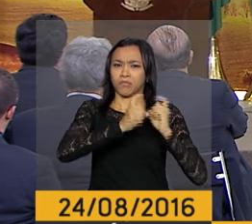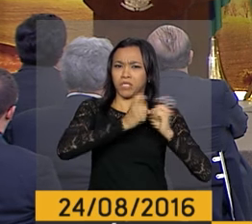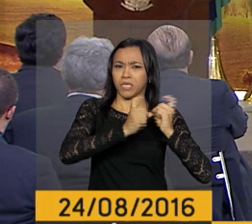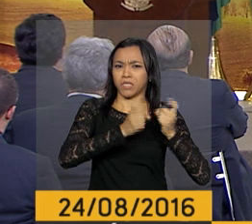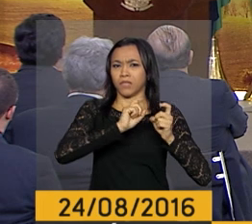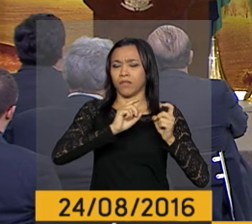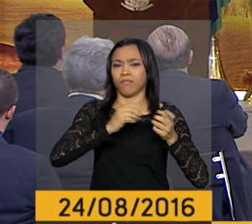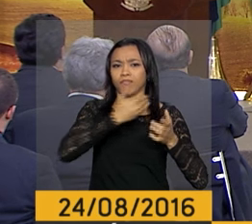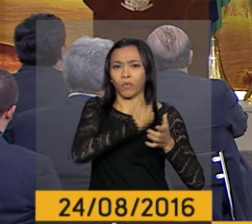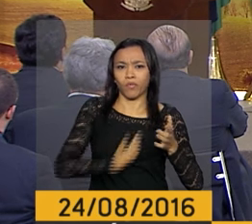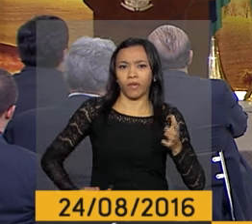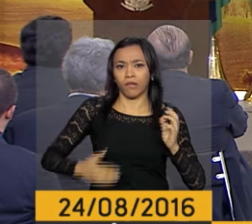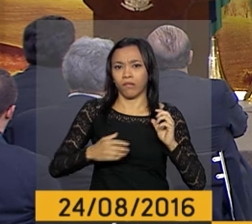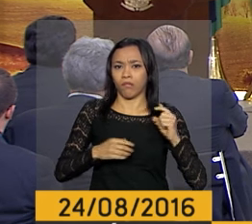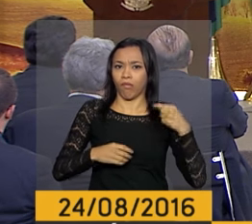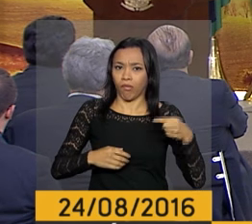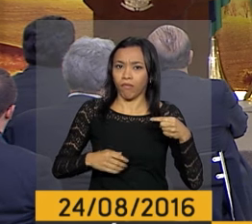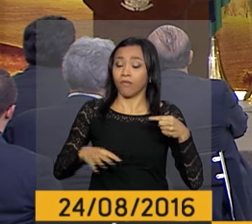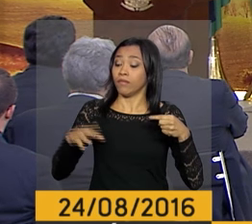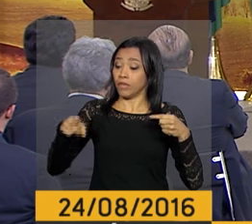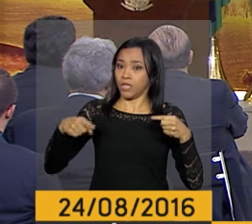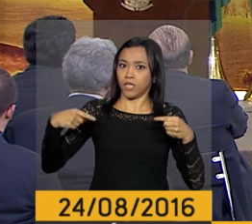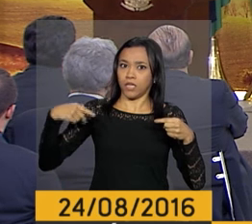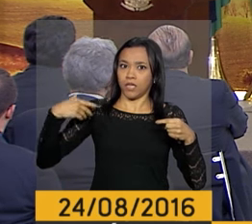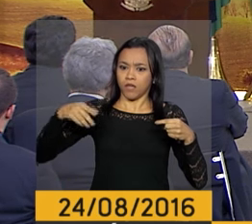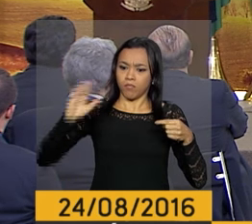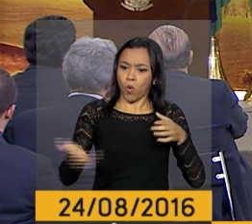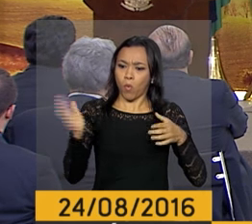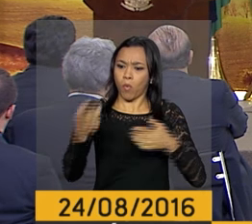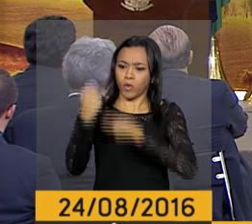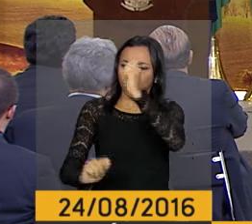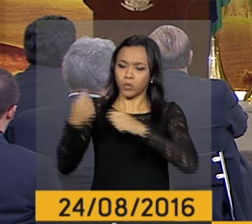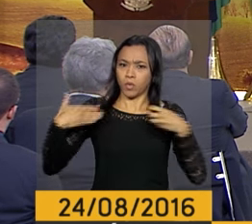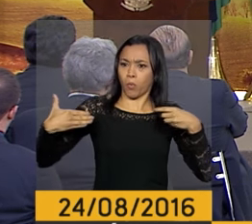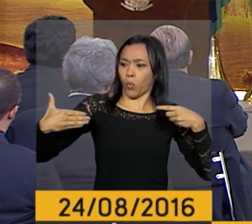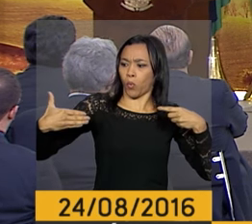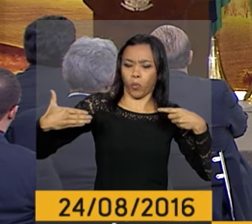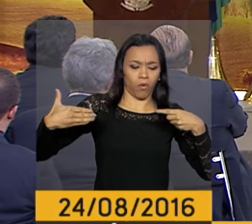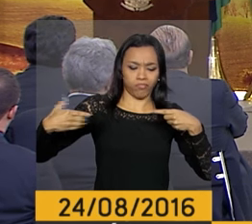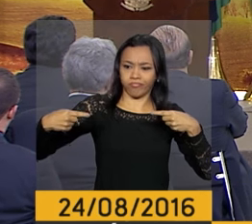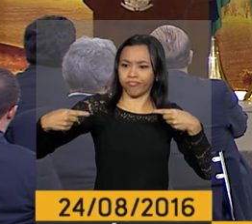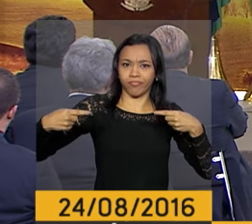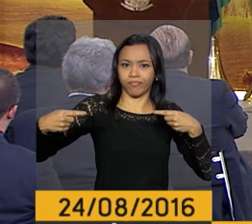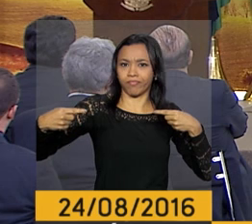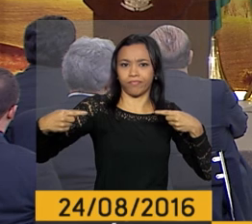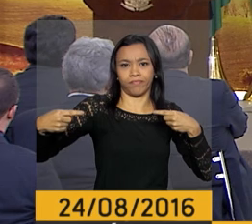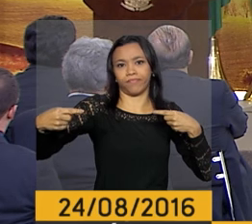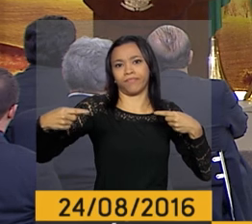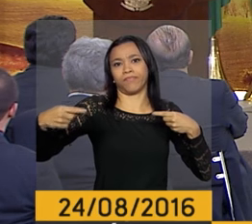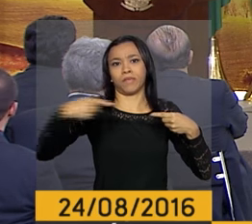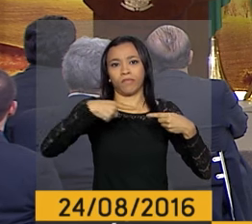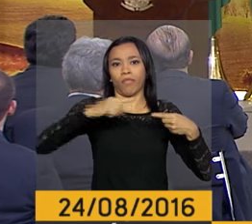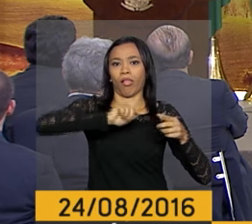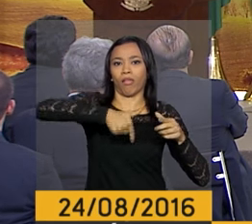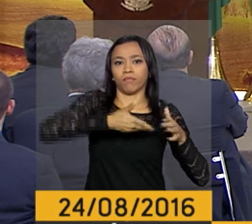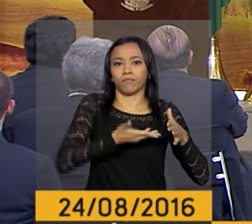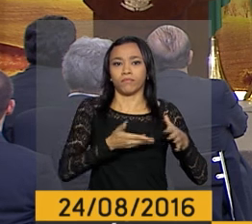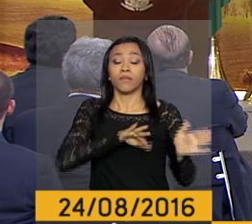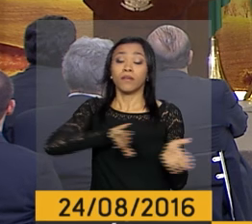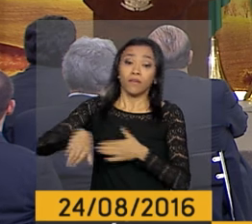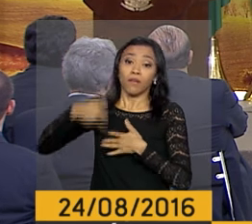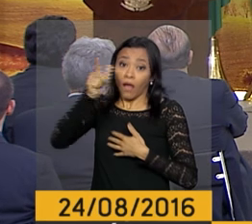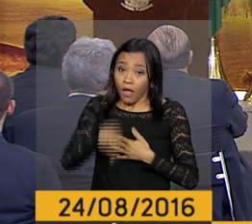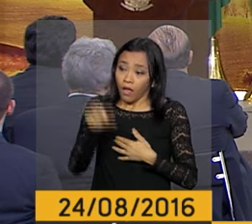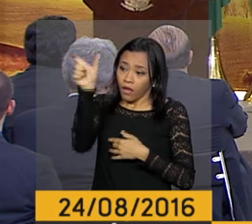E impressiona um exemplo de arcaísmo que figura na exposição de motivos do